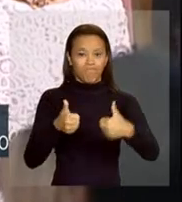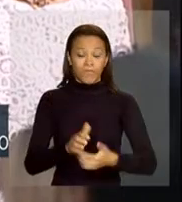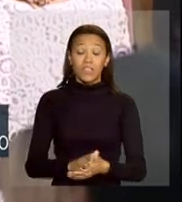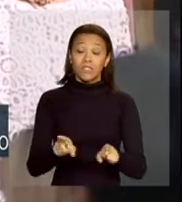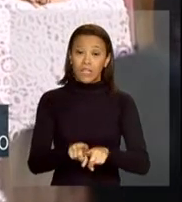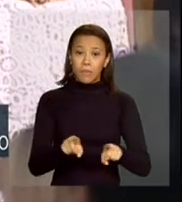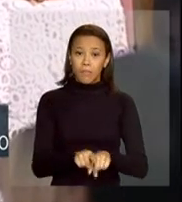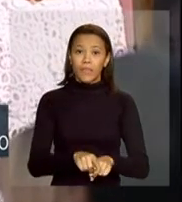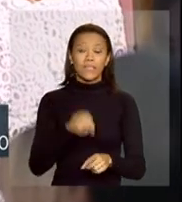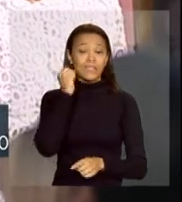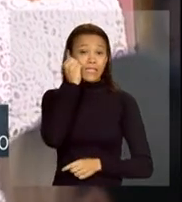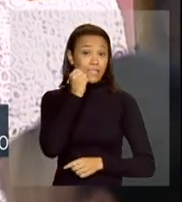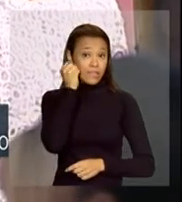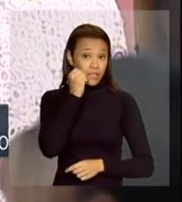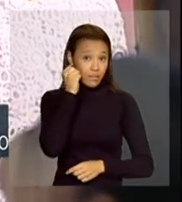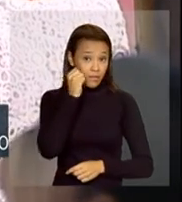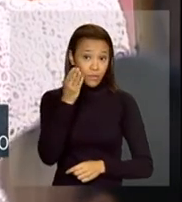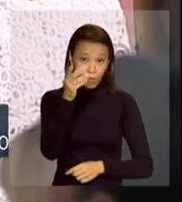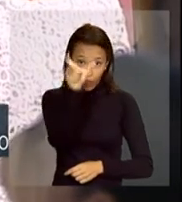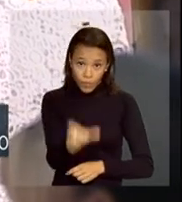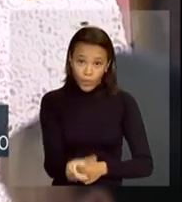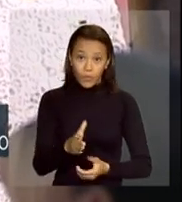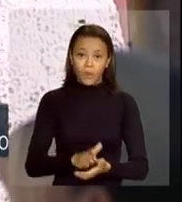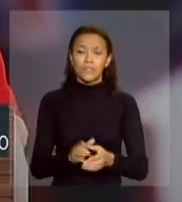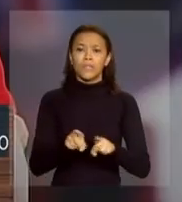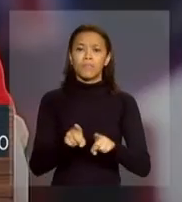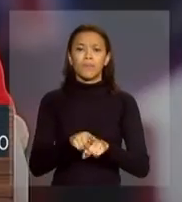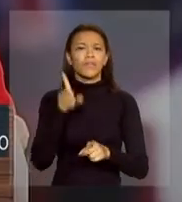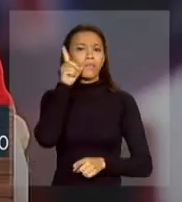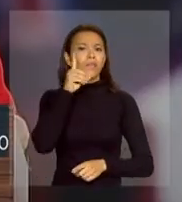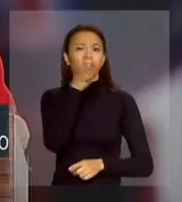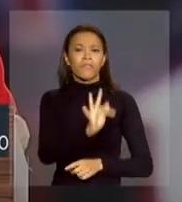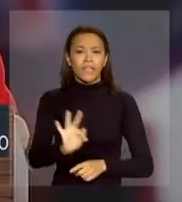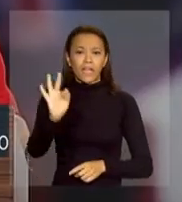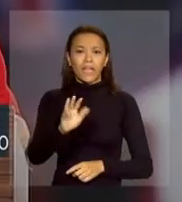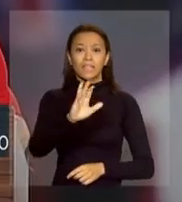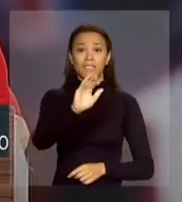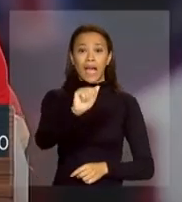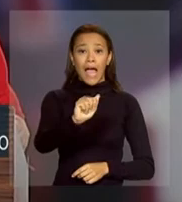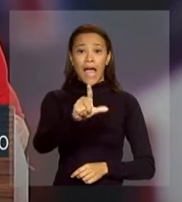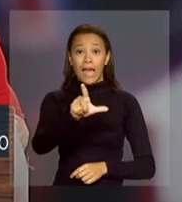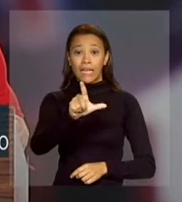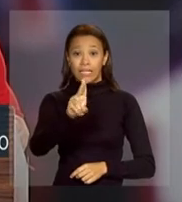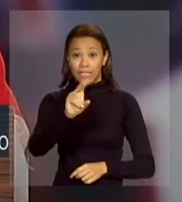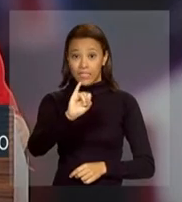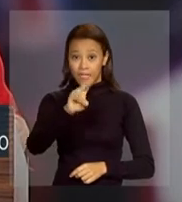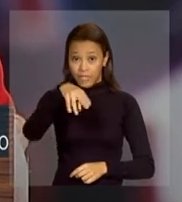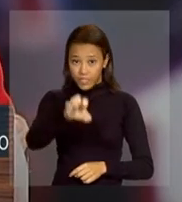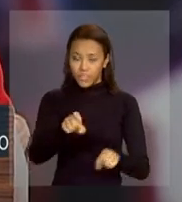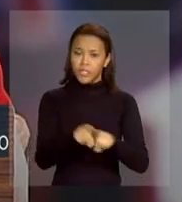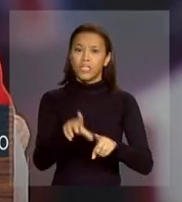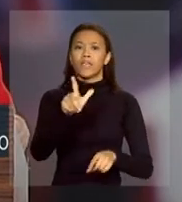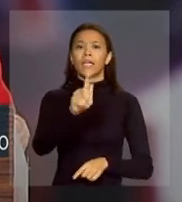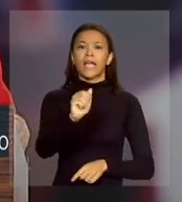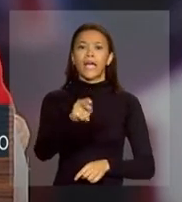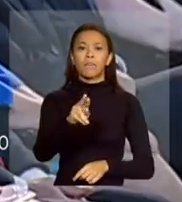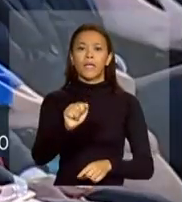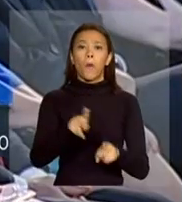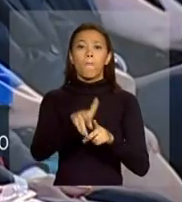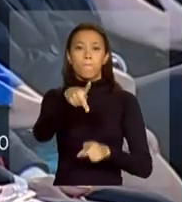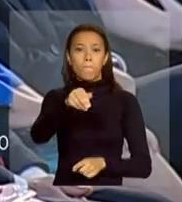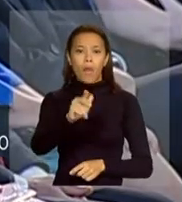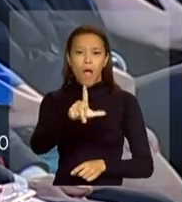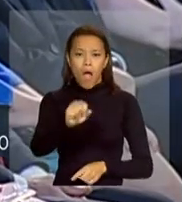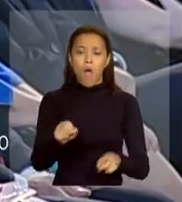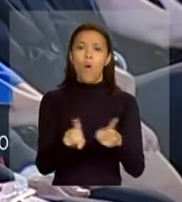aloysio Nunes Ferreira deputados federais Aline Correia Gabriel Chalita Paulo